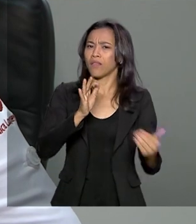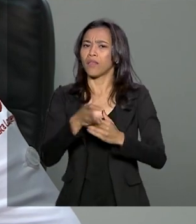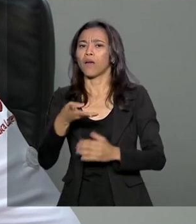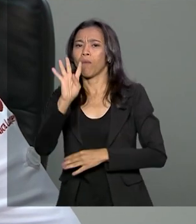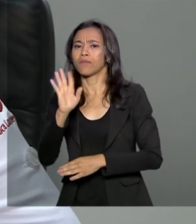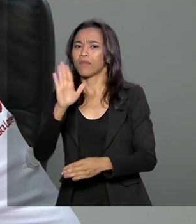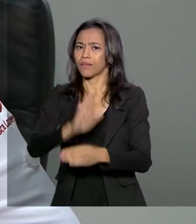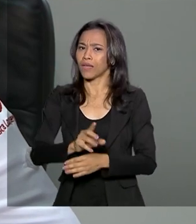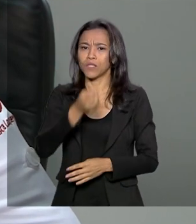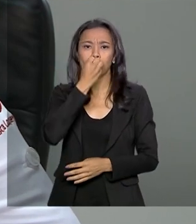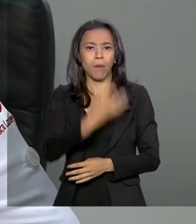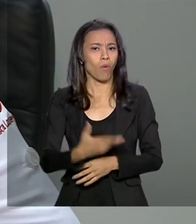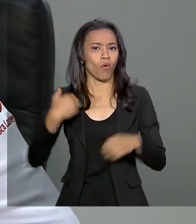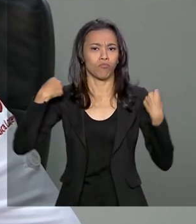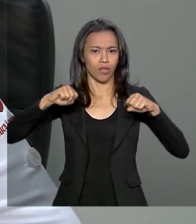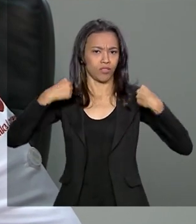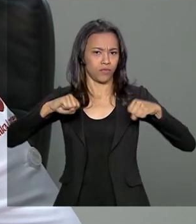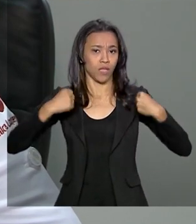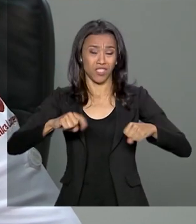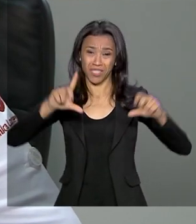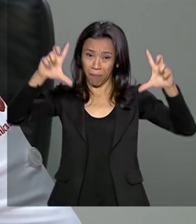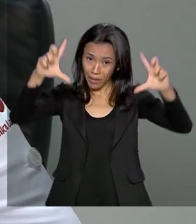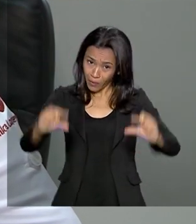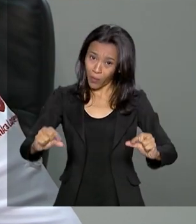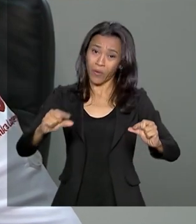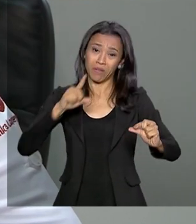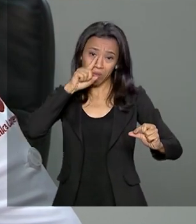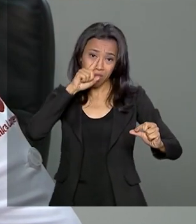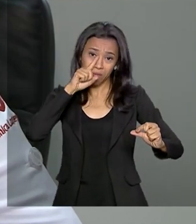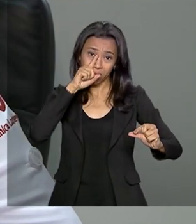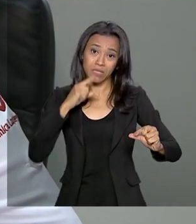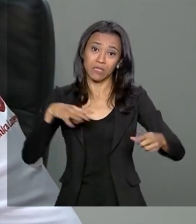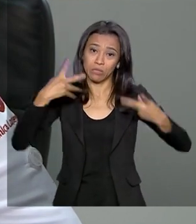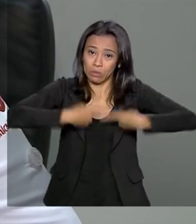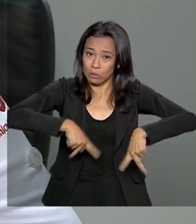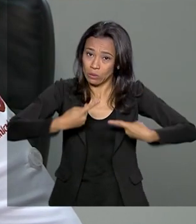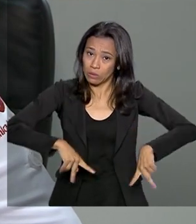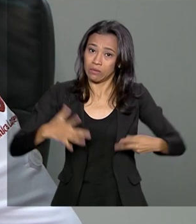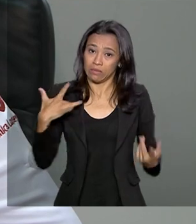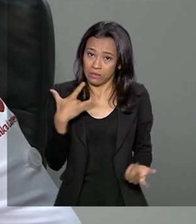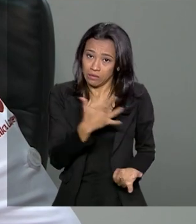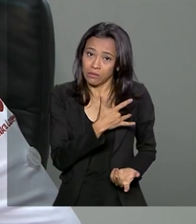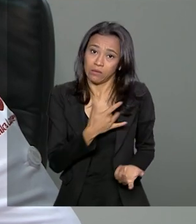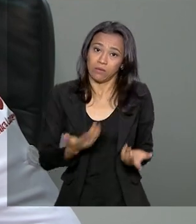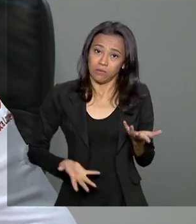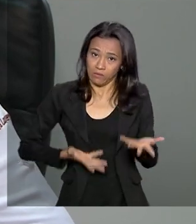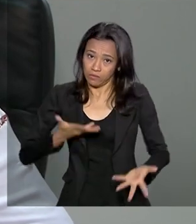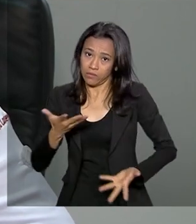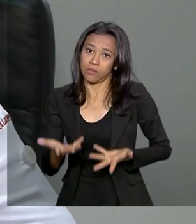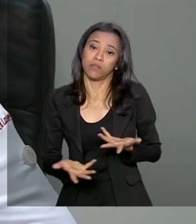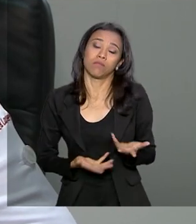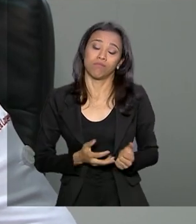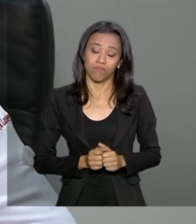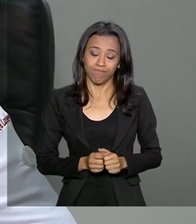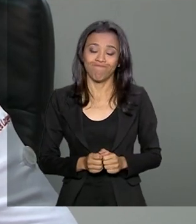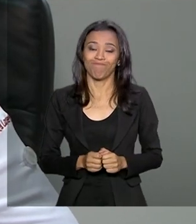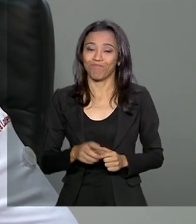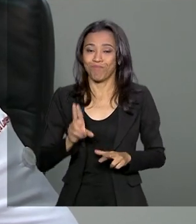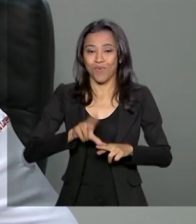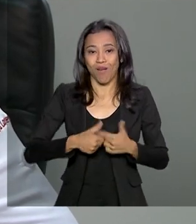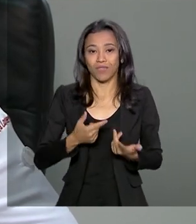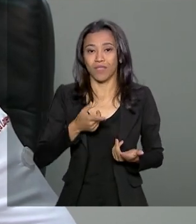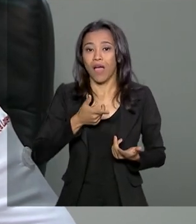período que a umidade vai estar mais baixa e o risco que a gente vai ter de que esse paciente tenha alguma complicação por